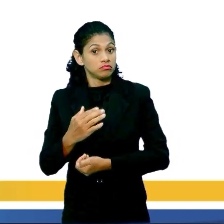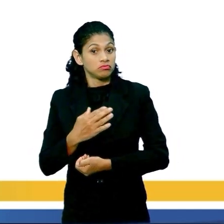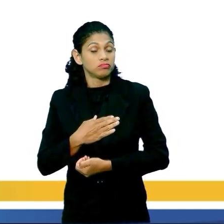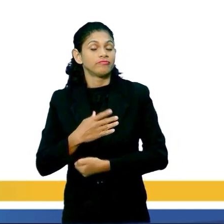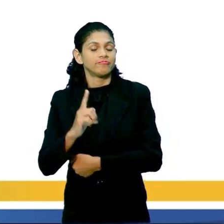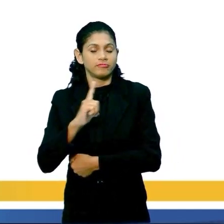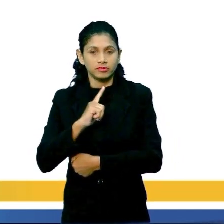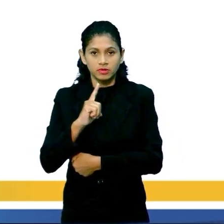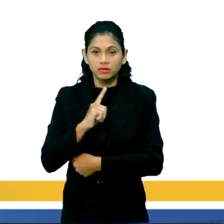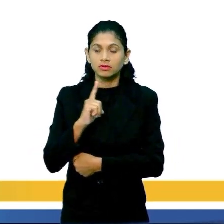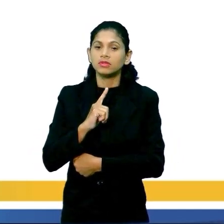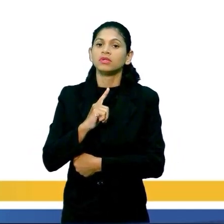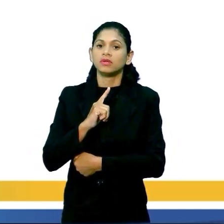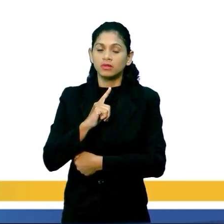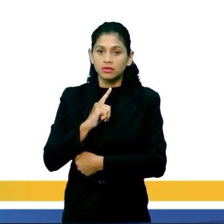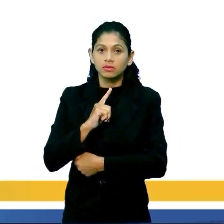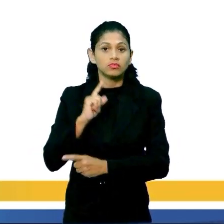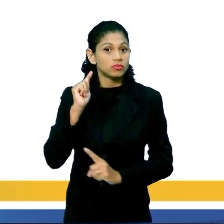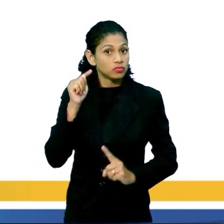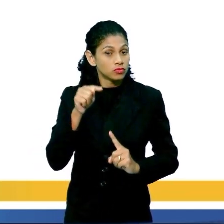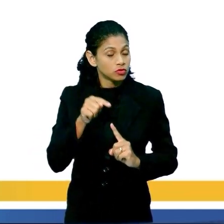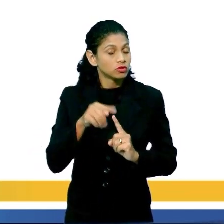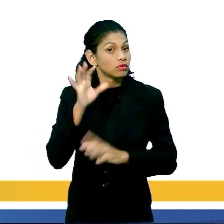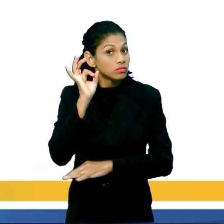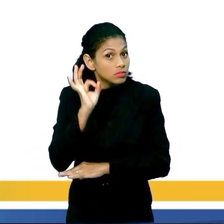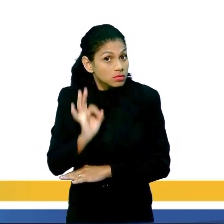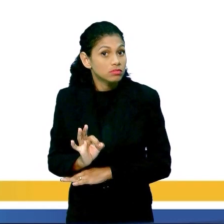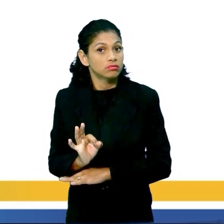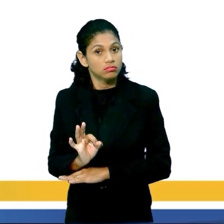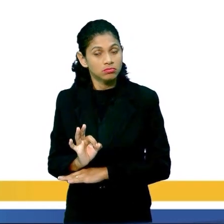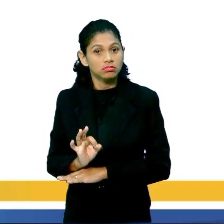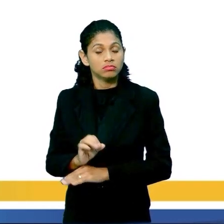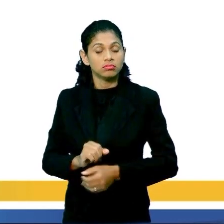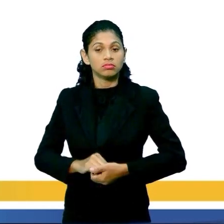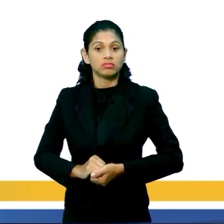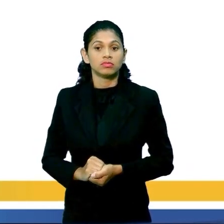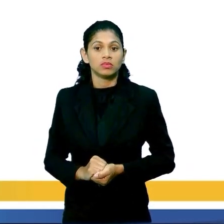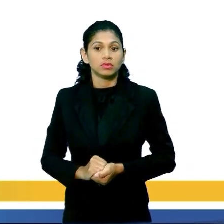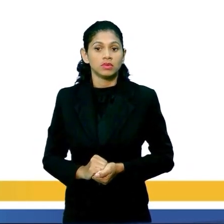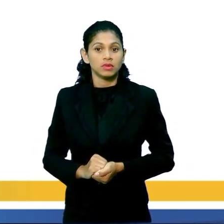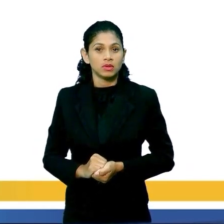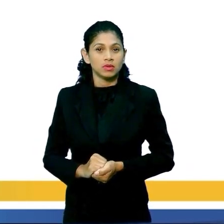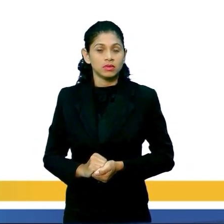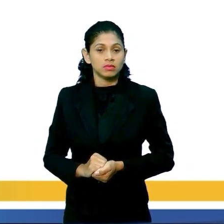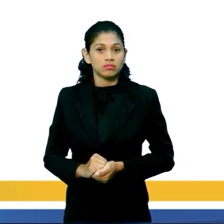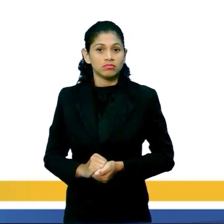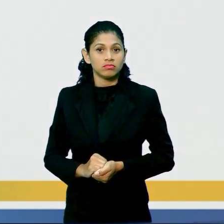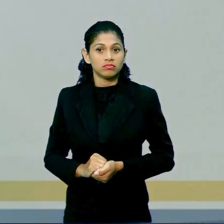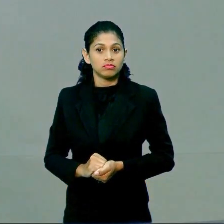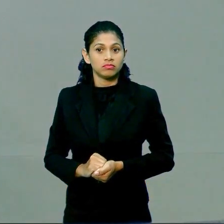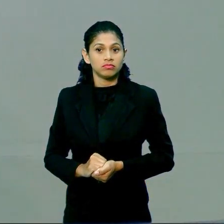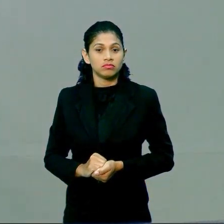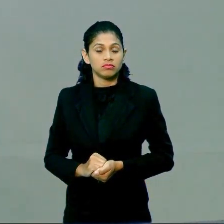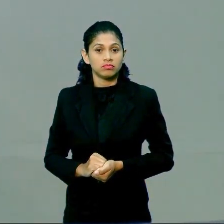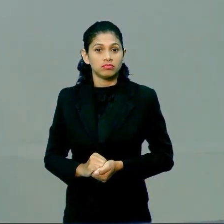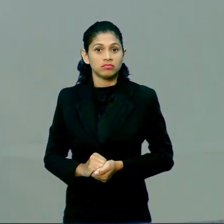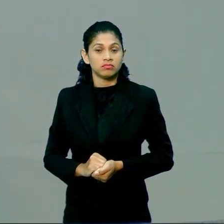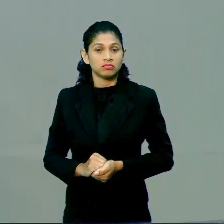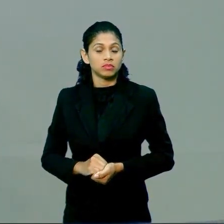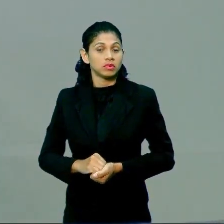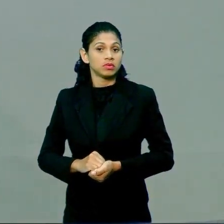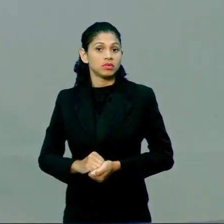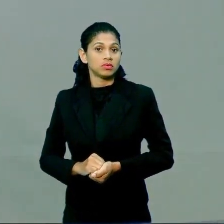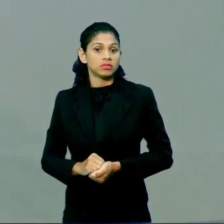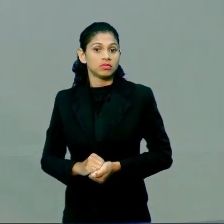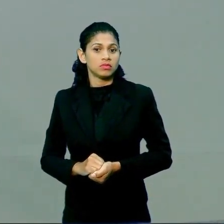concreto né um na bronca com o familiar seja esse bronca galera vem de bronca mesmo